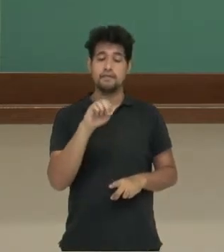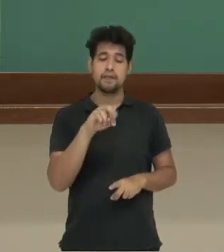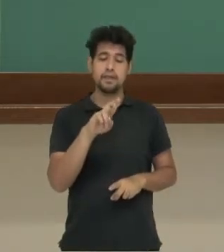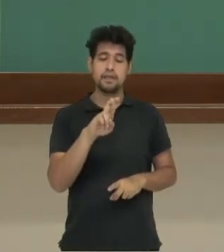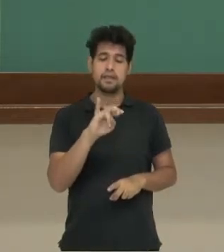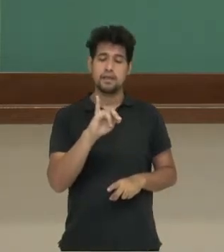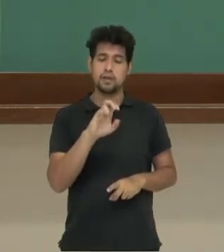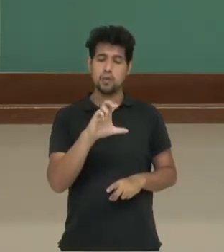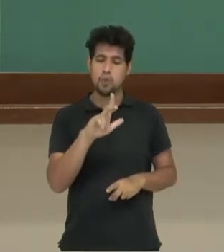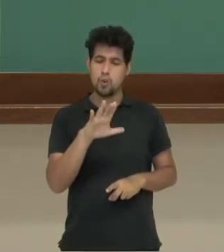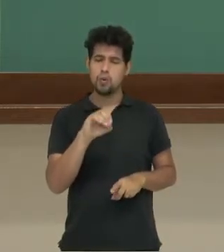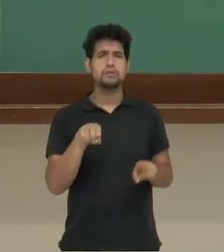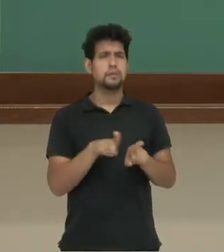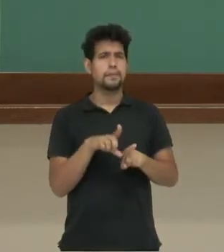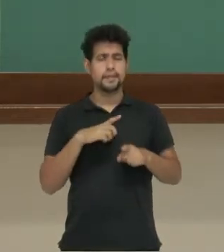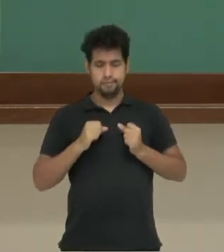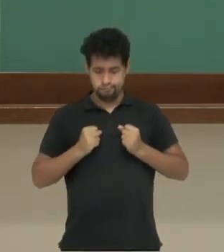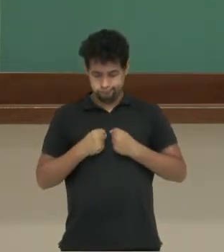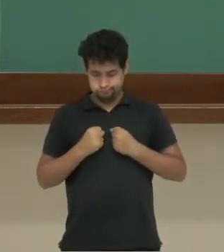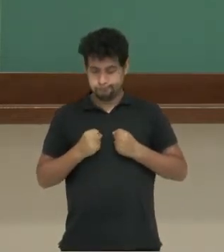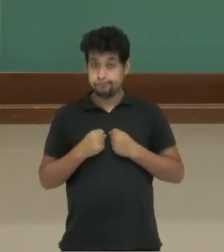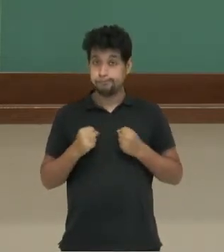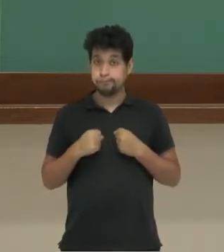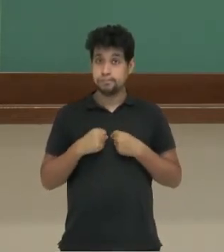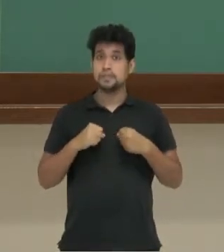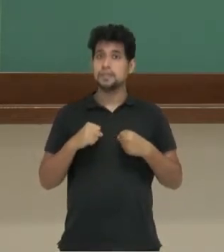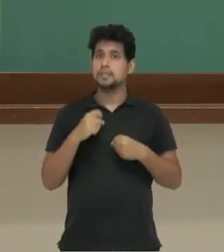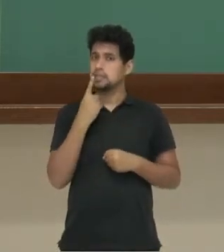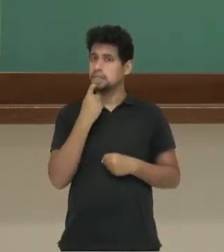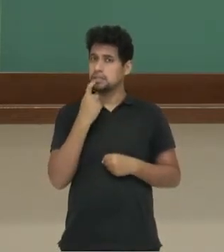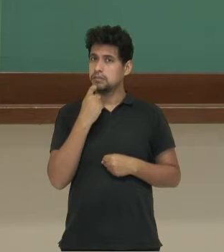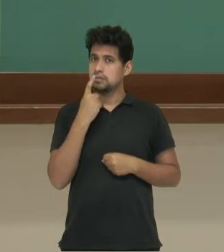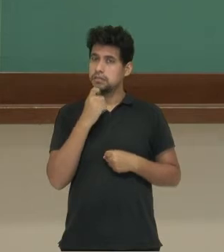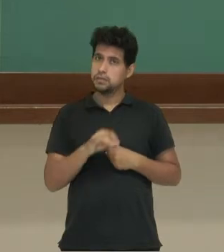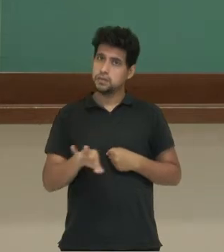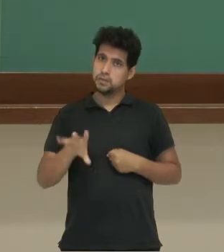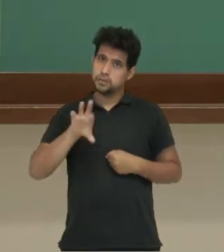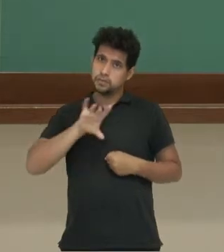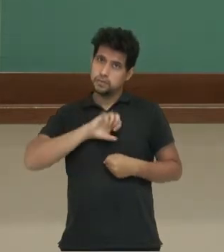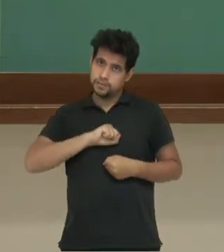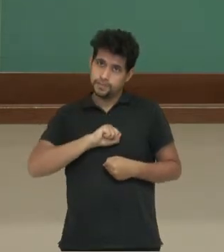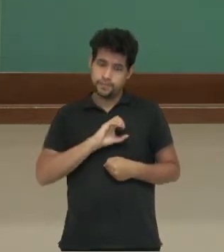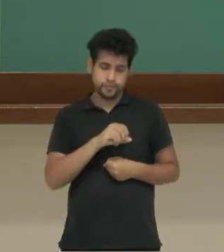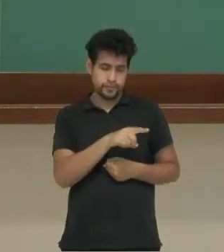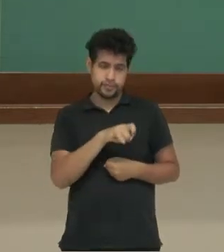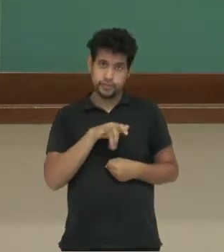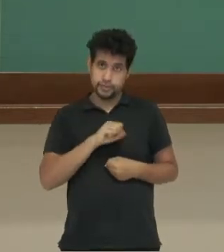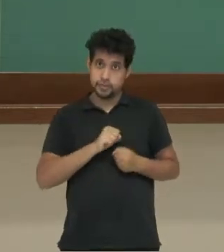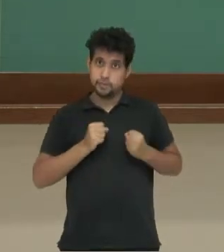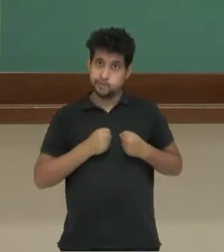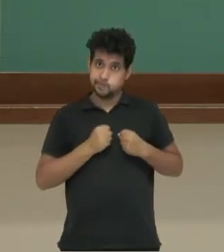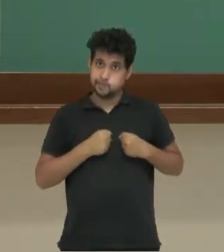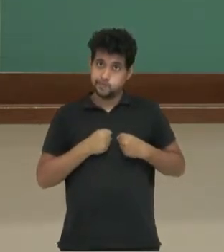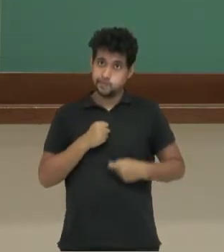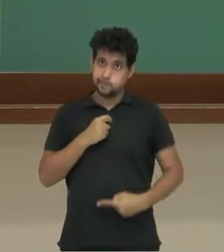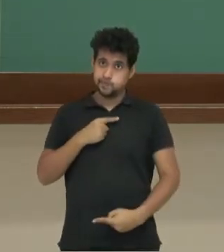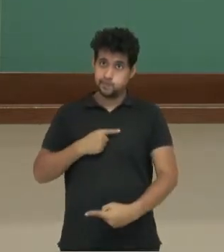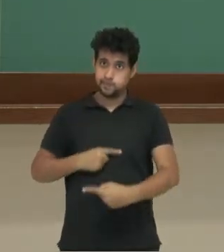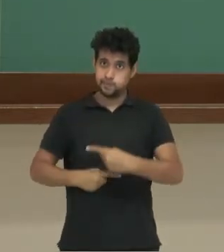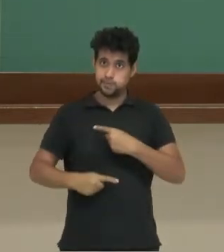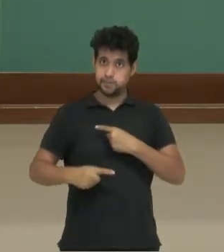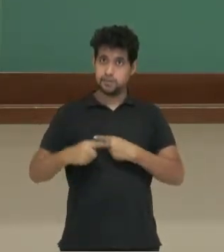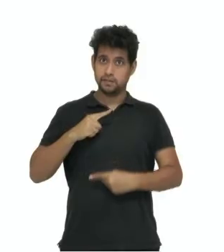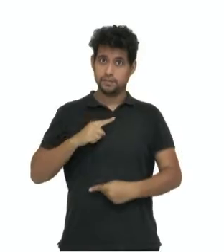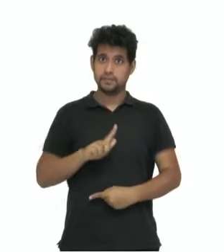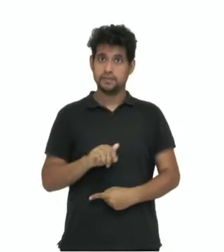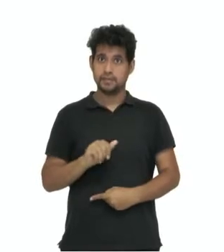estariam os pulmões, né? Os pulmões recebem o sangue rico em oxigênio. Esse sangue rico em oxigênio, ele vai